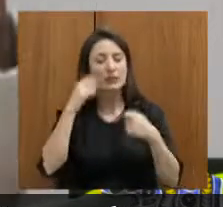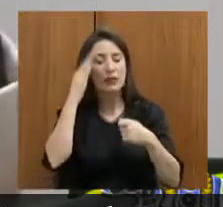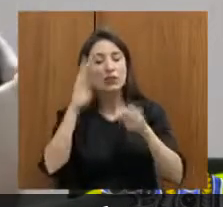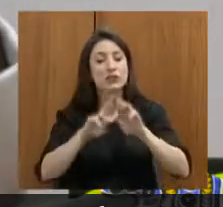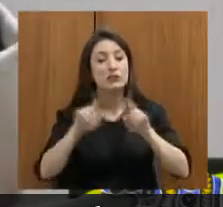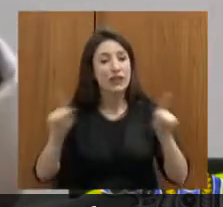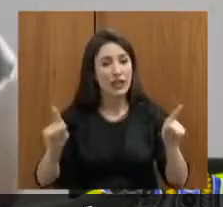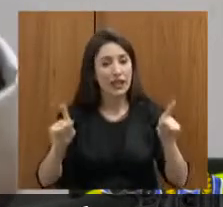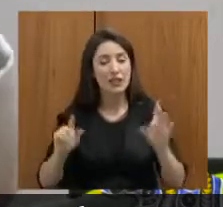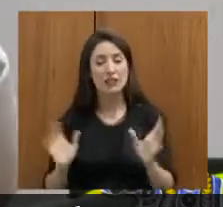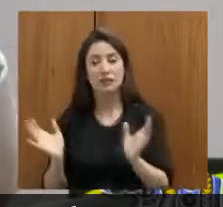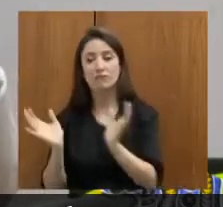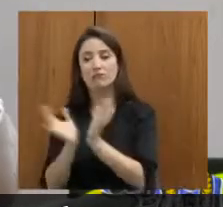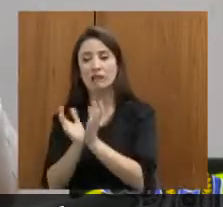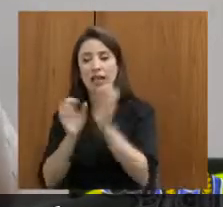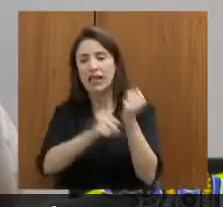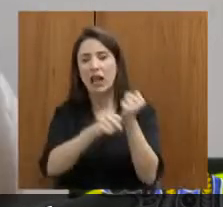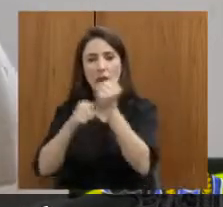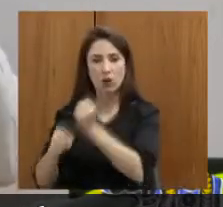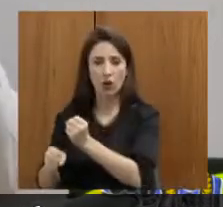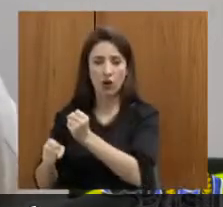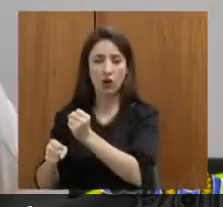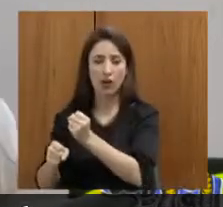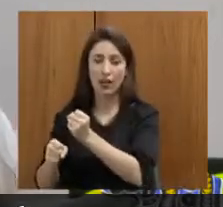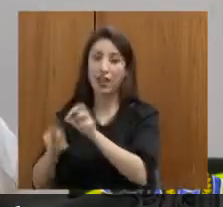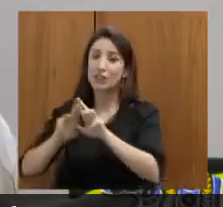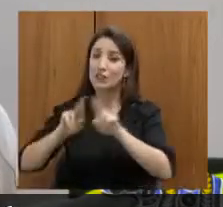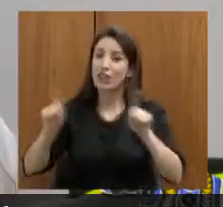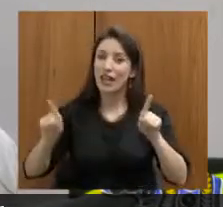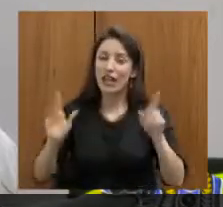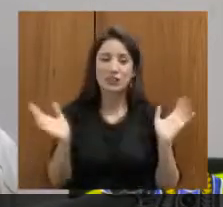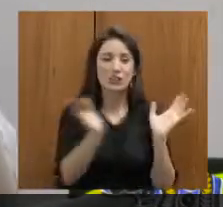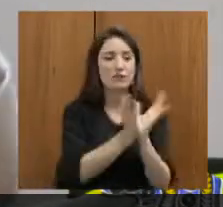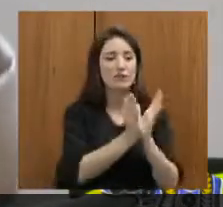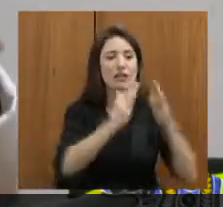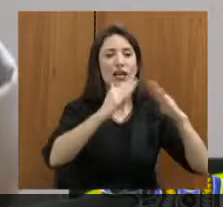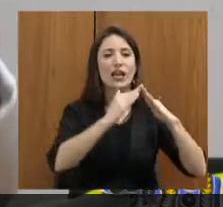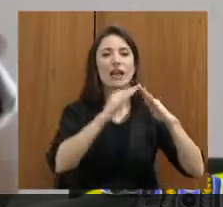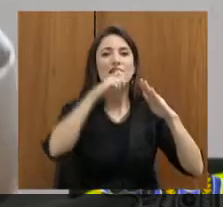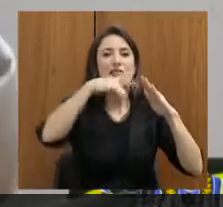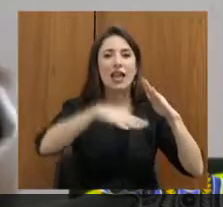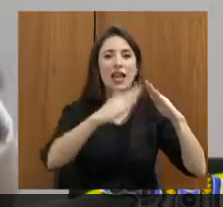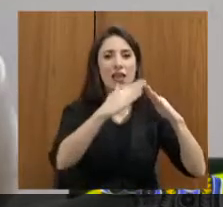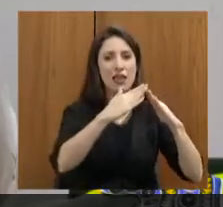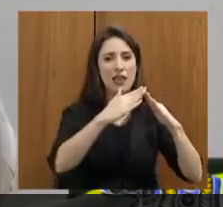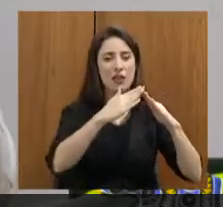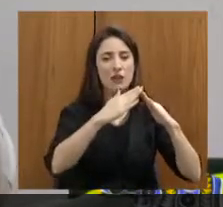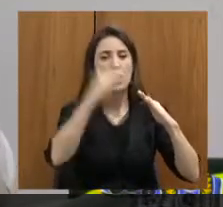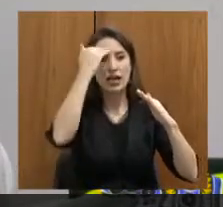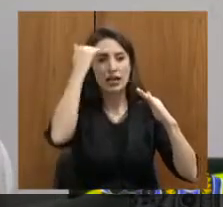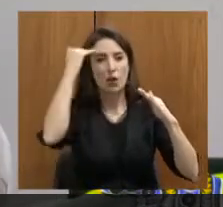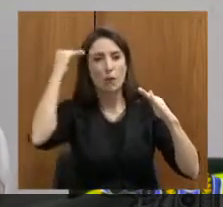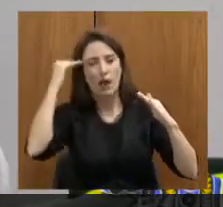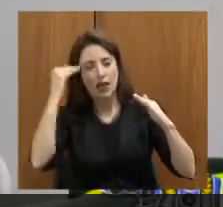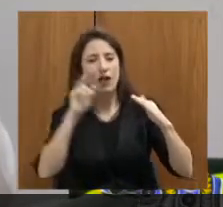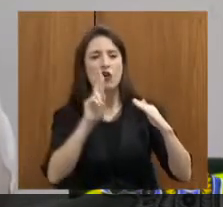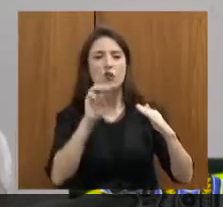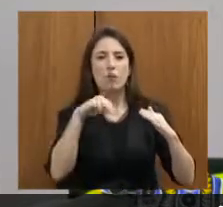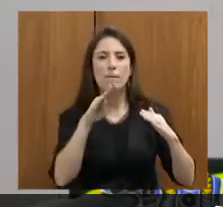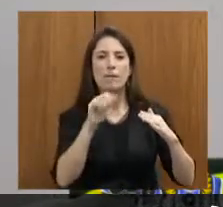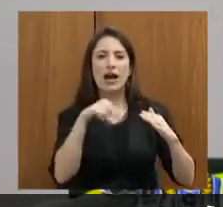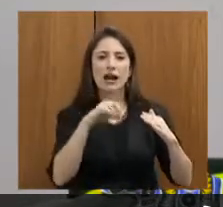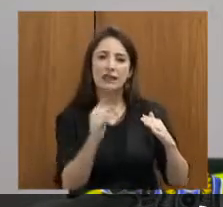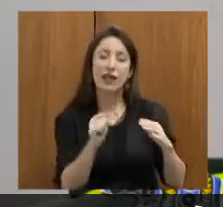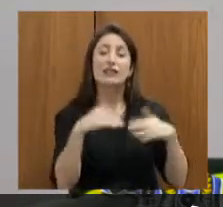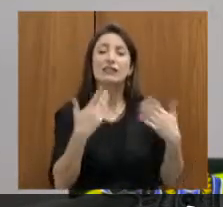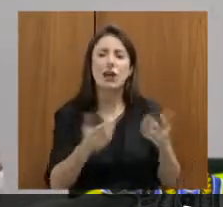não são falando aqui povo de terreiro Candomblé e umbanda o que que o estado fez durante a pandemia para